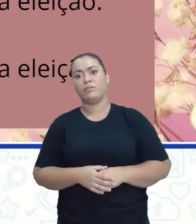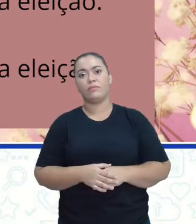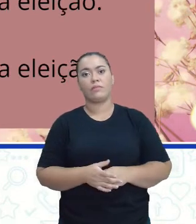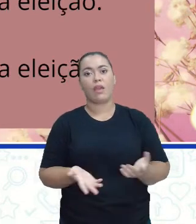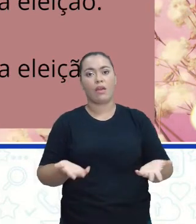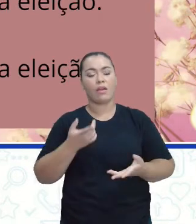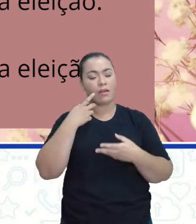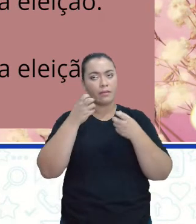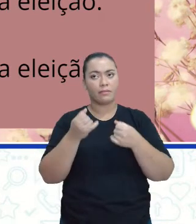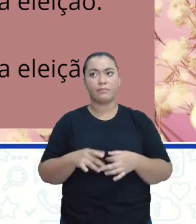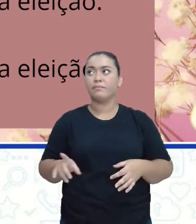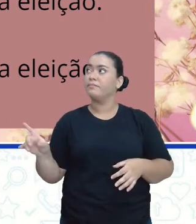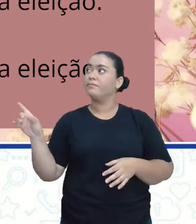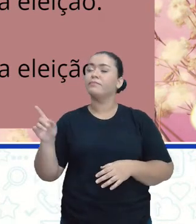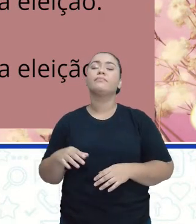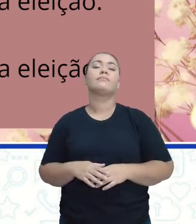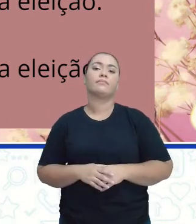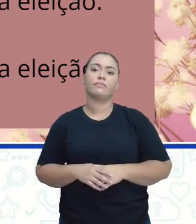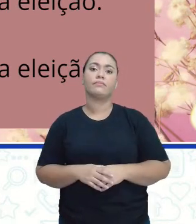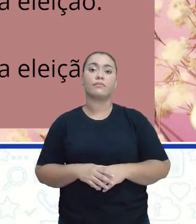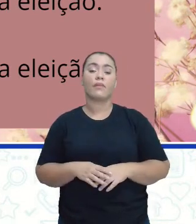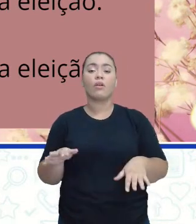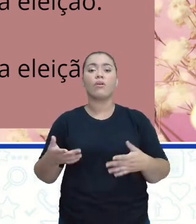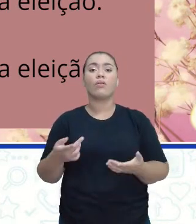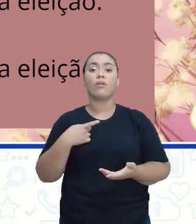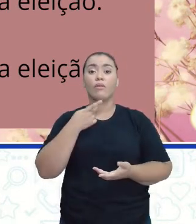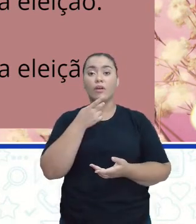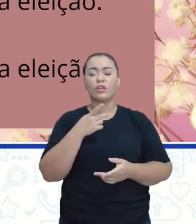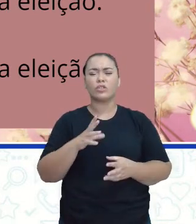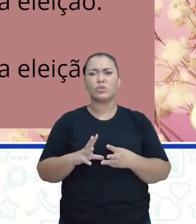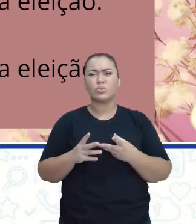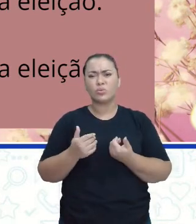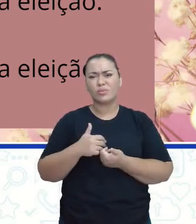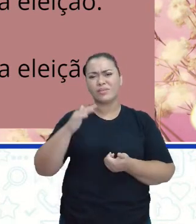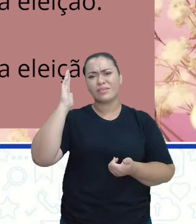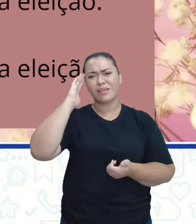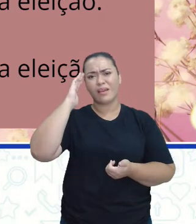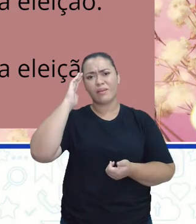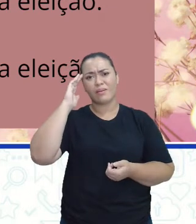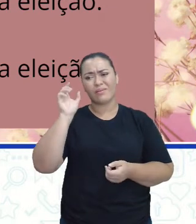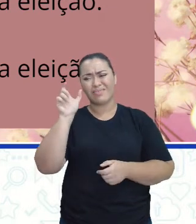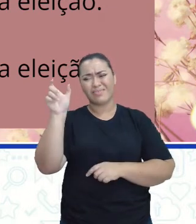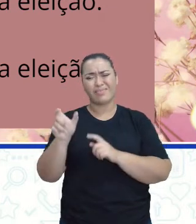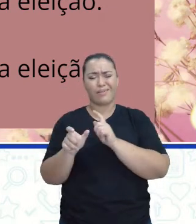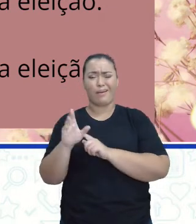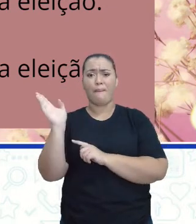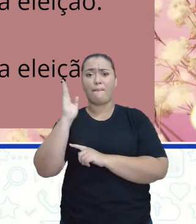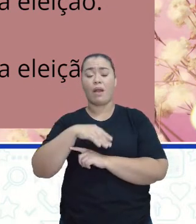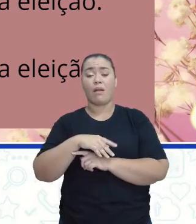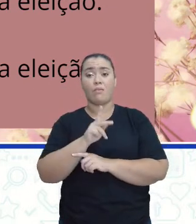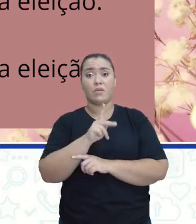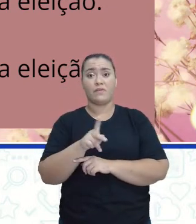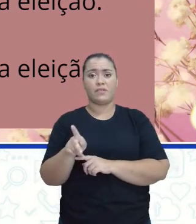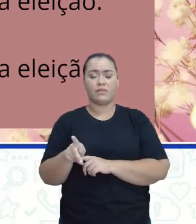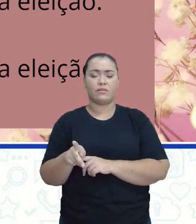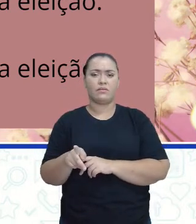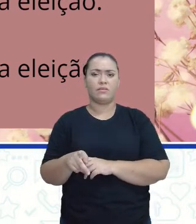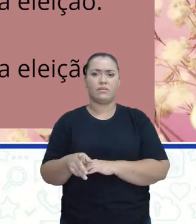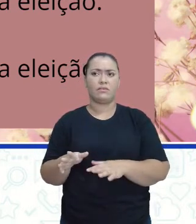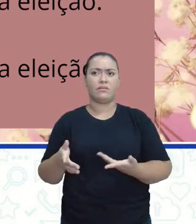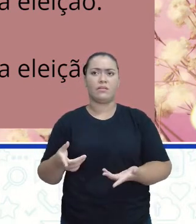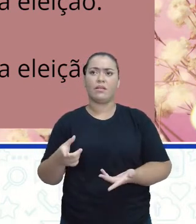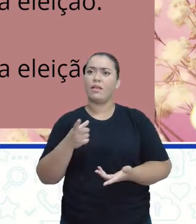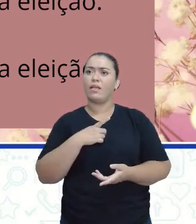ver? Uma coisa é quando eu digo, todos sabiam que ele era um mau professor, ou seja, que ele não